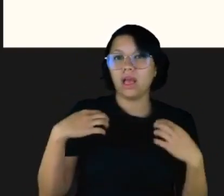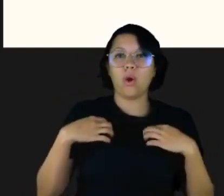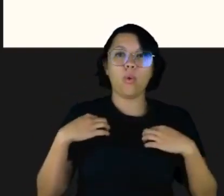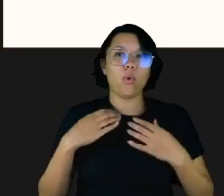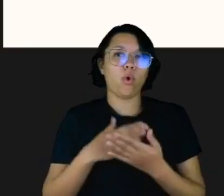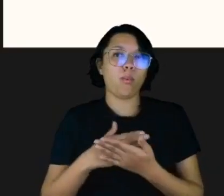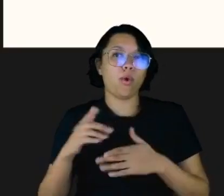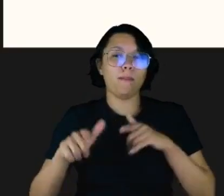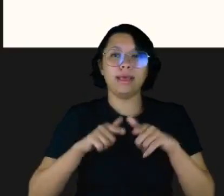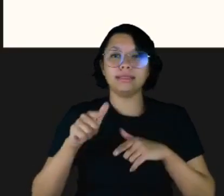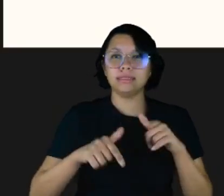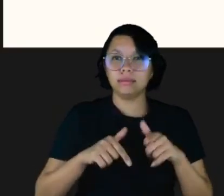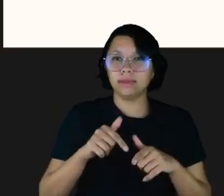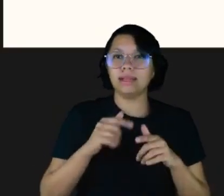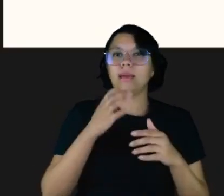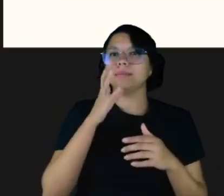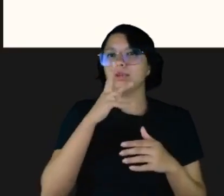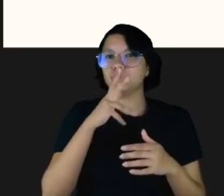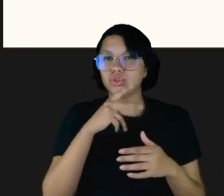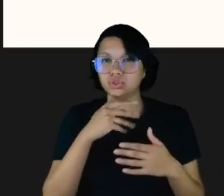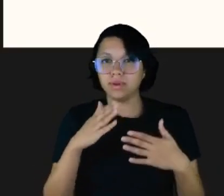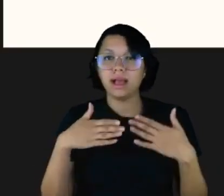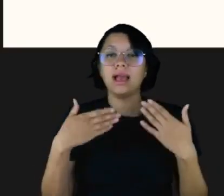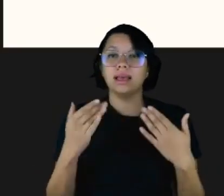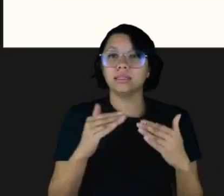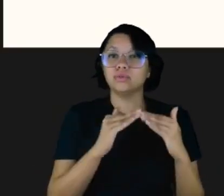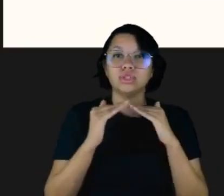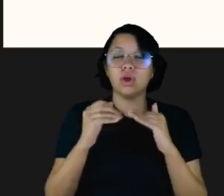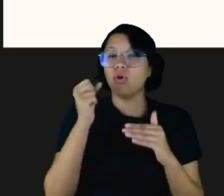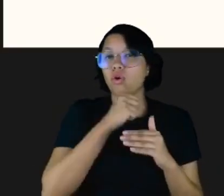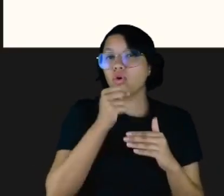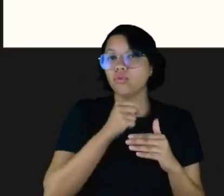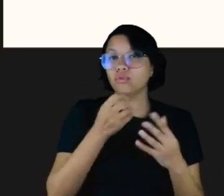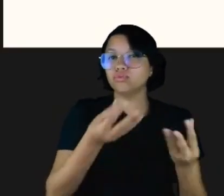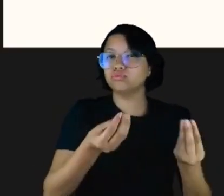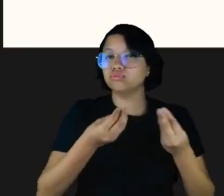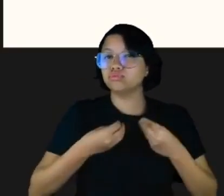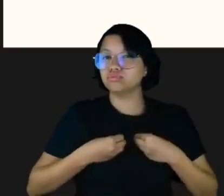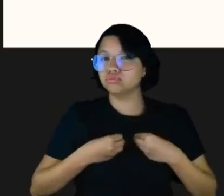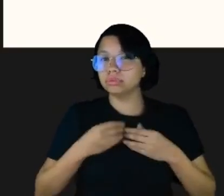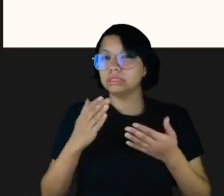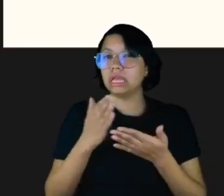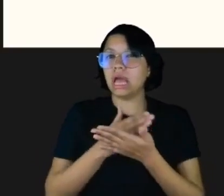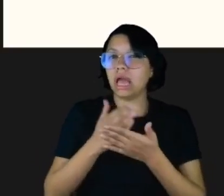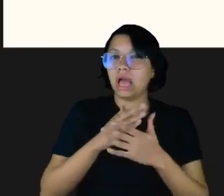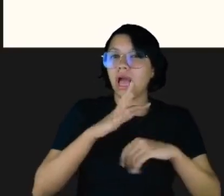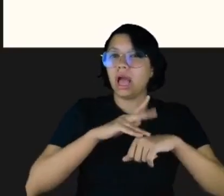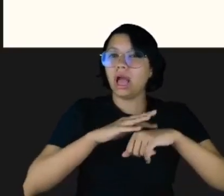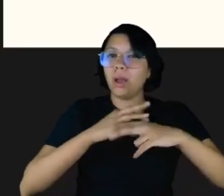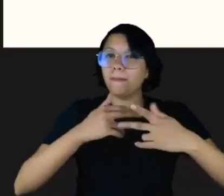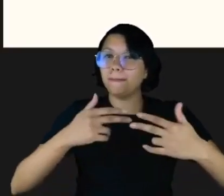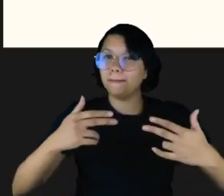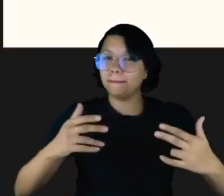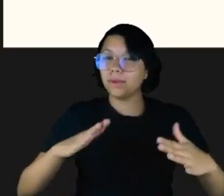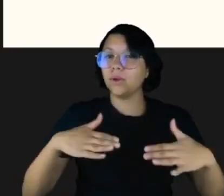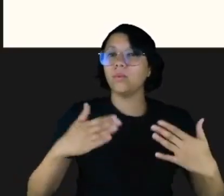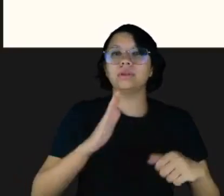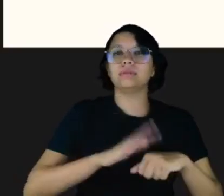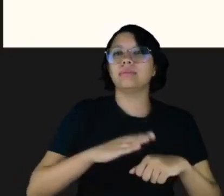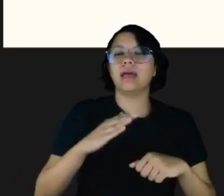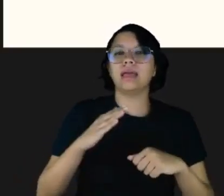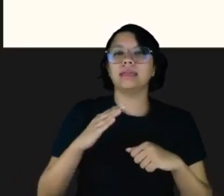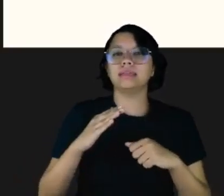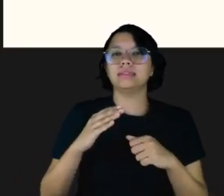forma mais lenta. Então, nós vamos, com o envelhecimento, adquirindo diversas enfermidades. Quanto mais velho vai ficando, mais